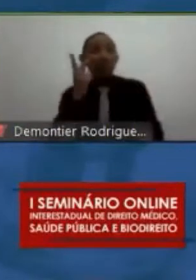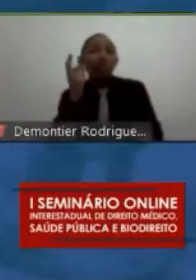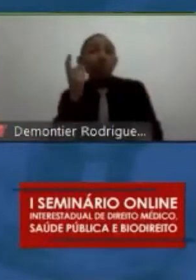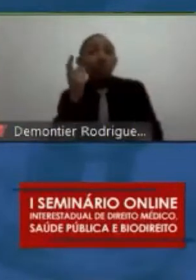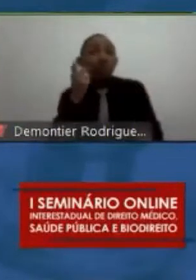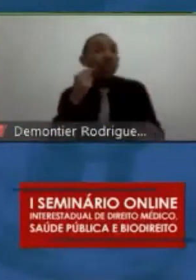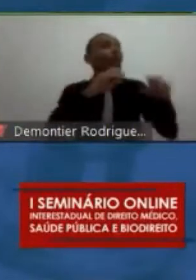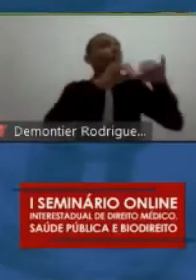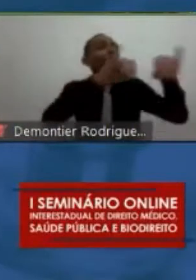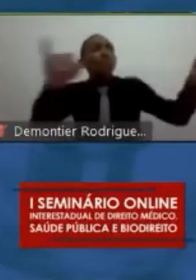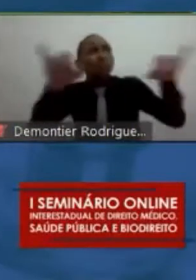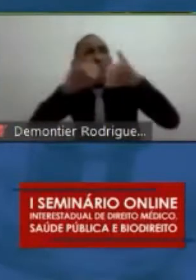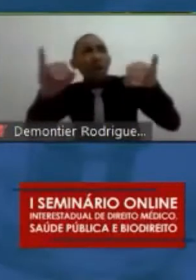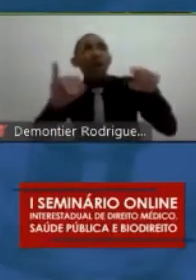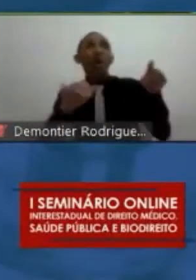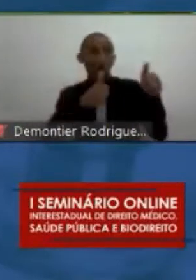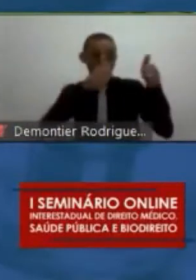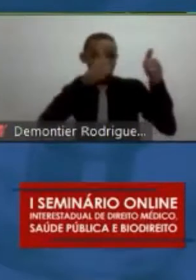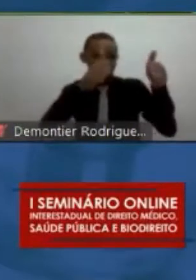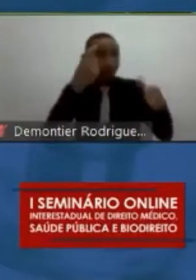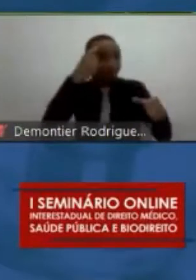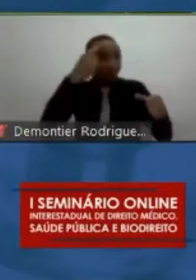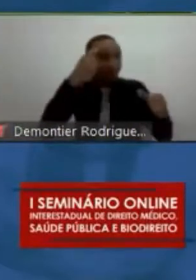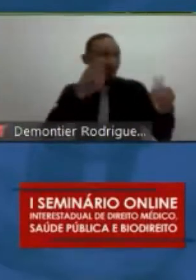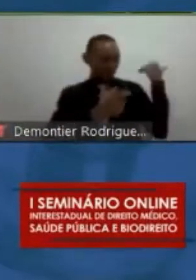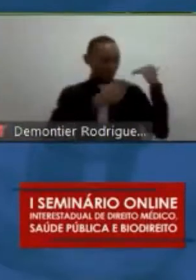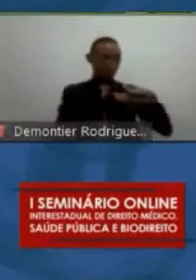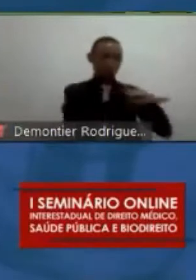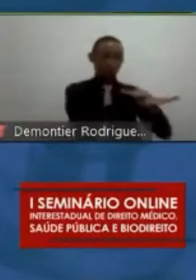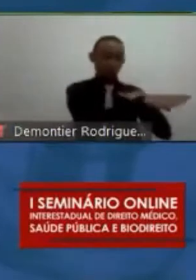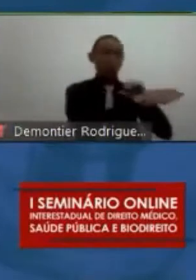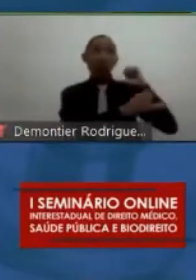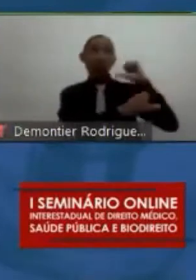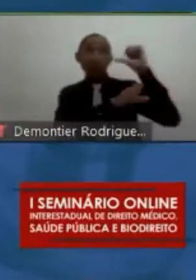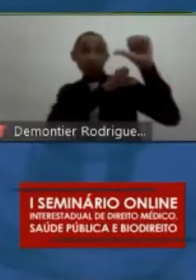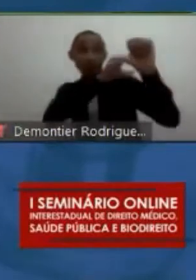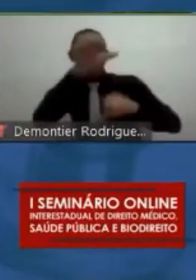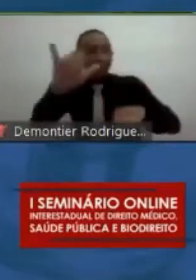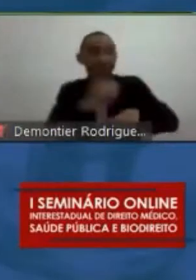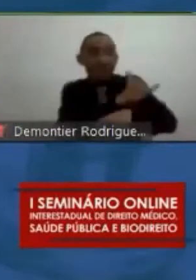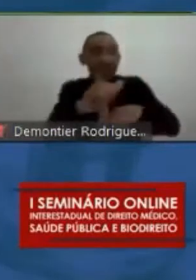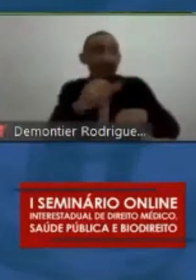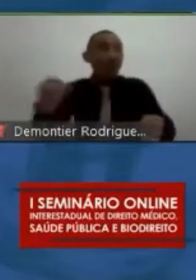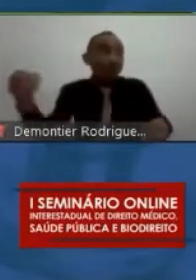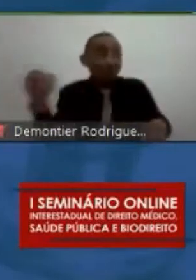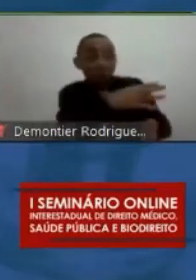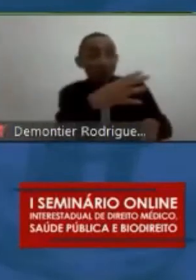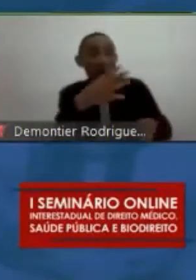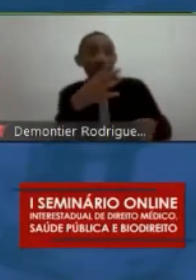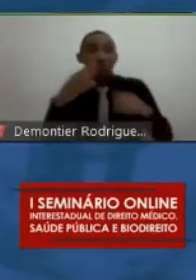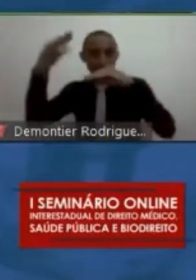a alertá-los das vantagens de se mudar a cultura, a compreensão deles diante desse desafio e